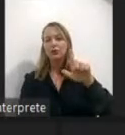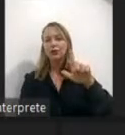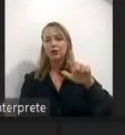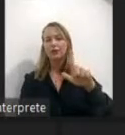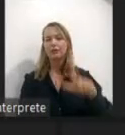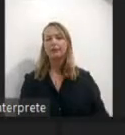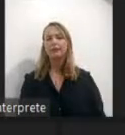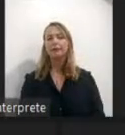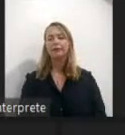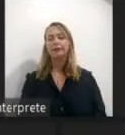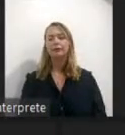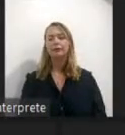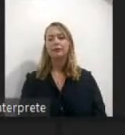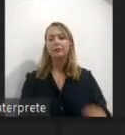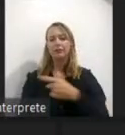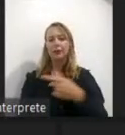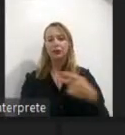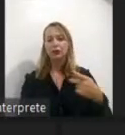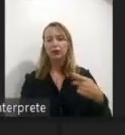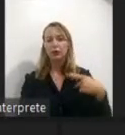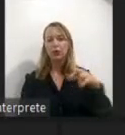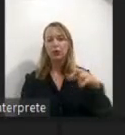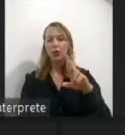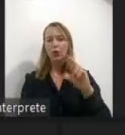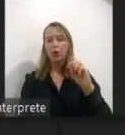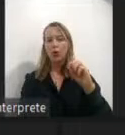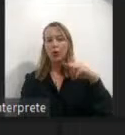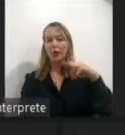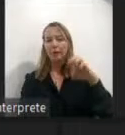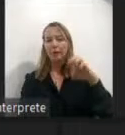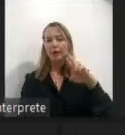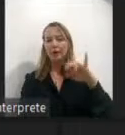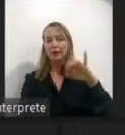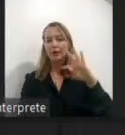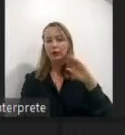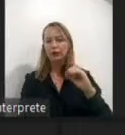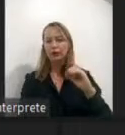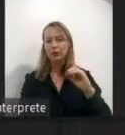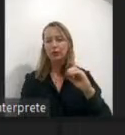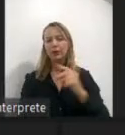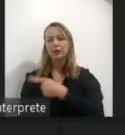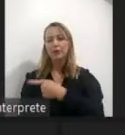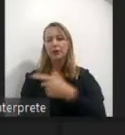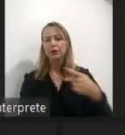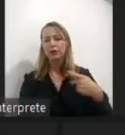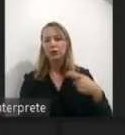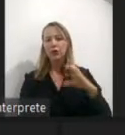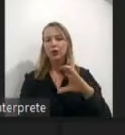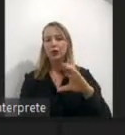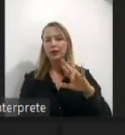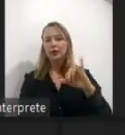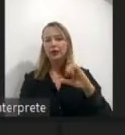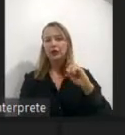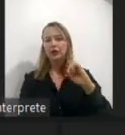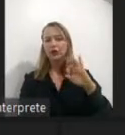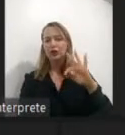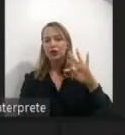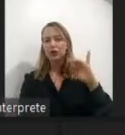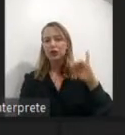Pastor Romerito Oliveira da Encarnação, Pastor Christian Tatagiba